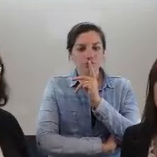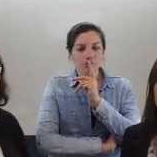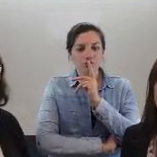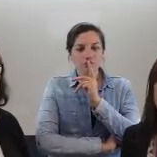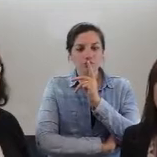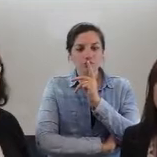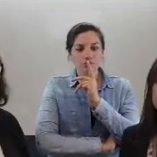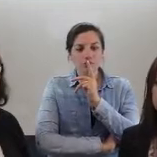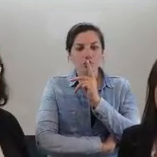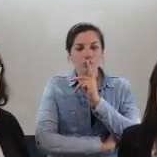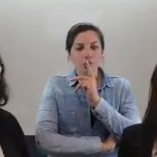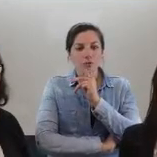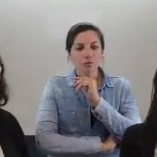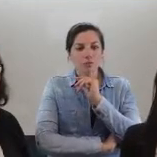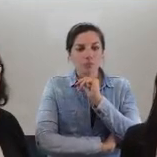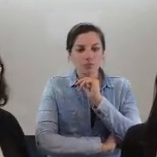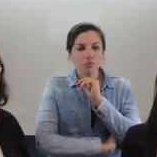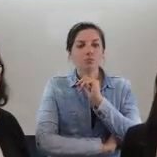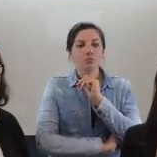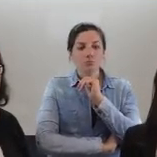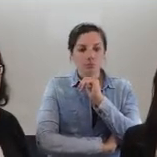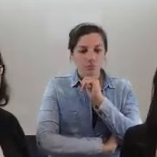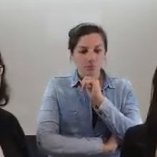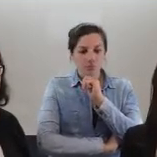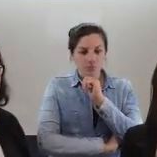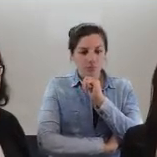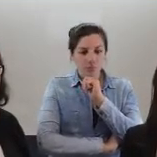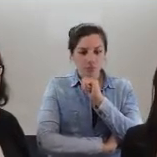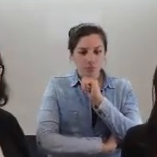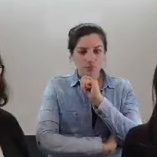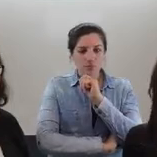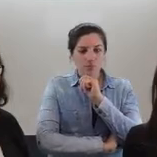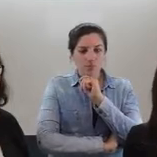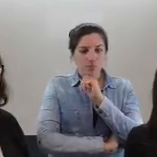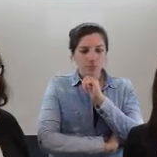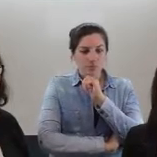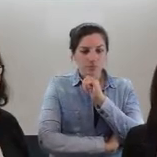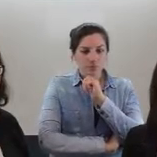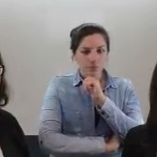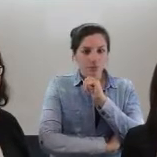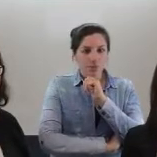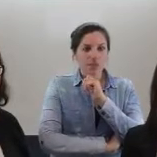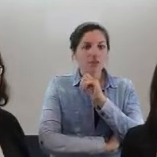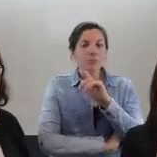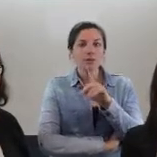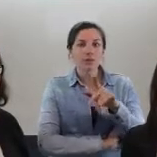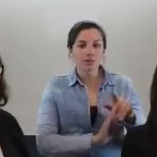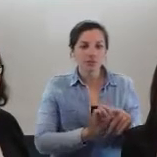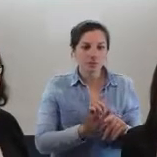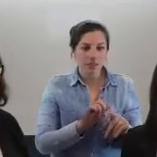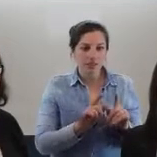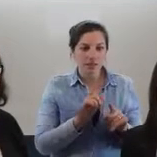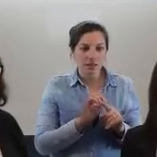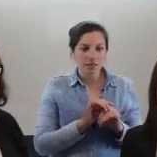acesso a todos os artigos, os dossiês, as entrevistas, todo o conteúdo da revista. Será que a gente pode